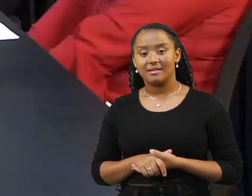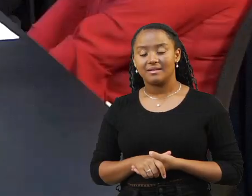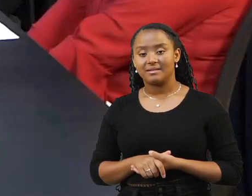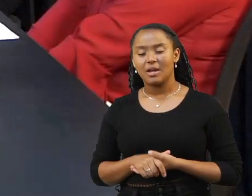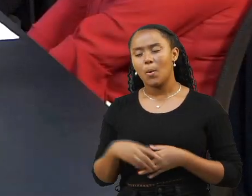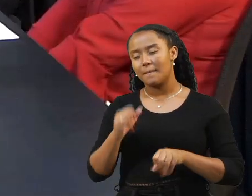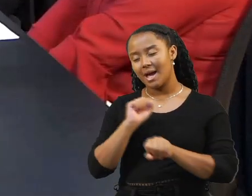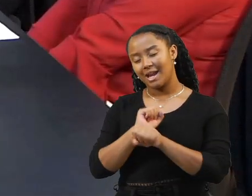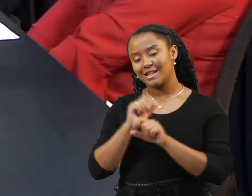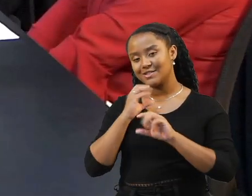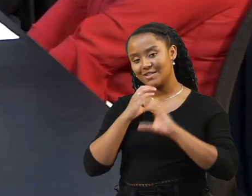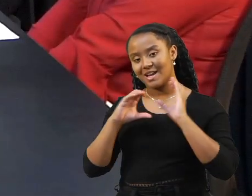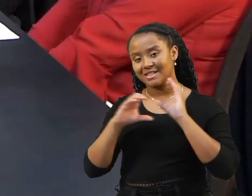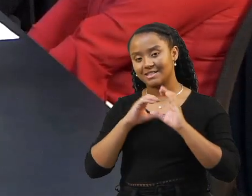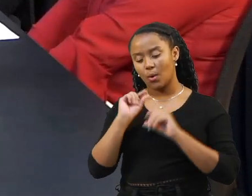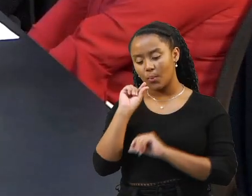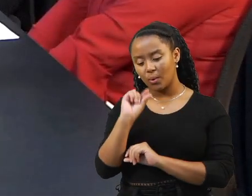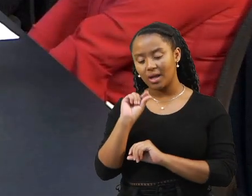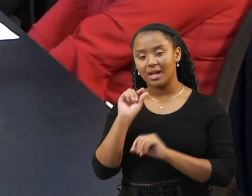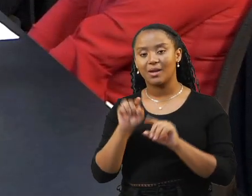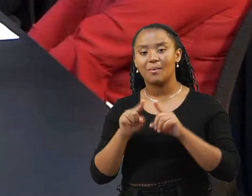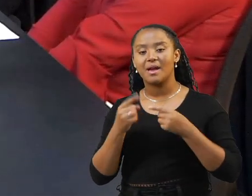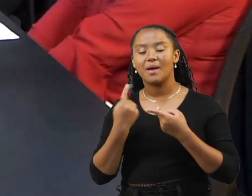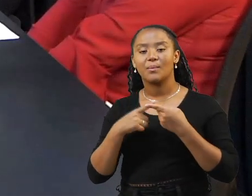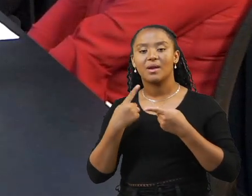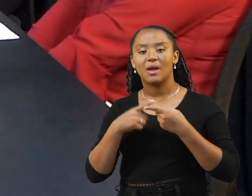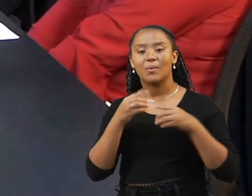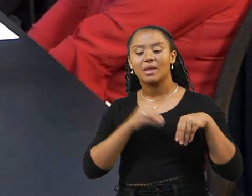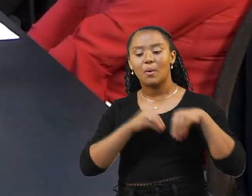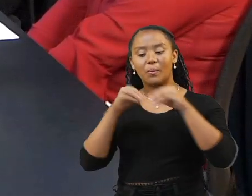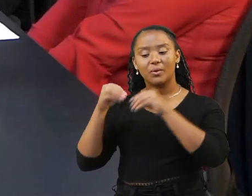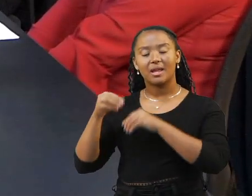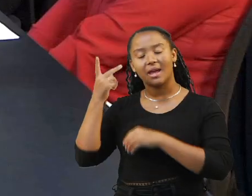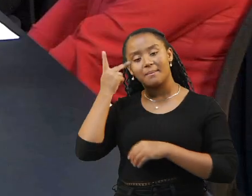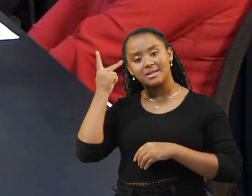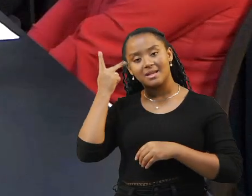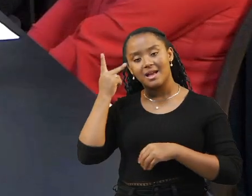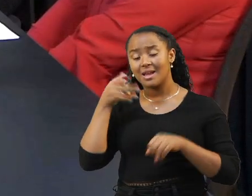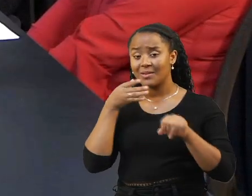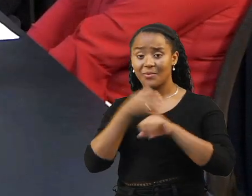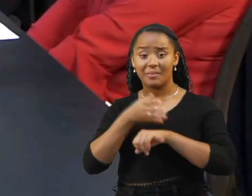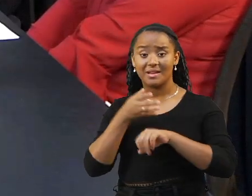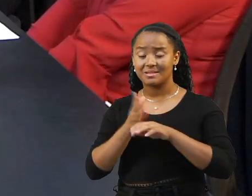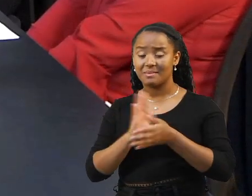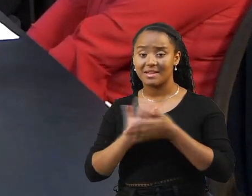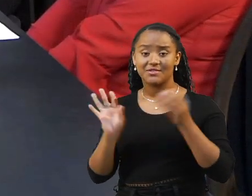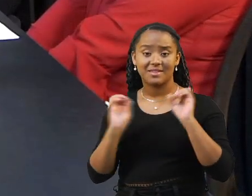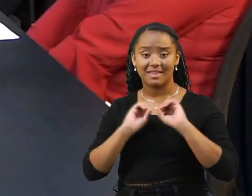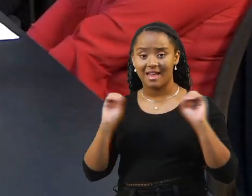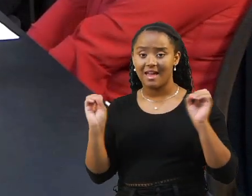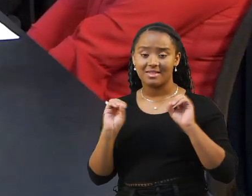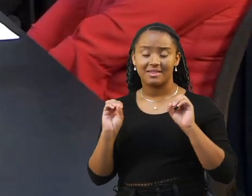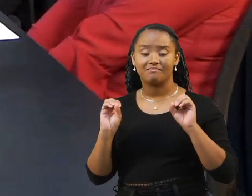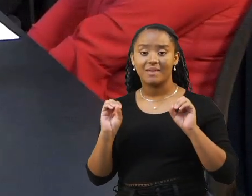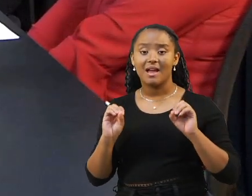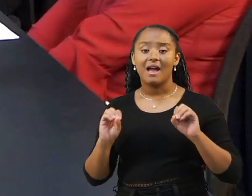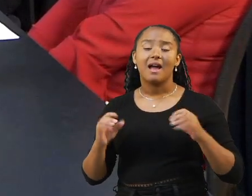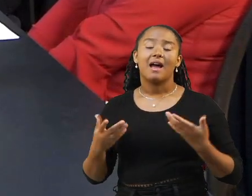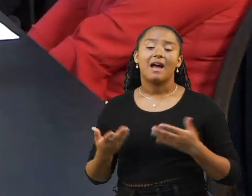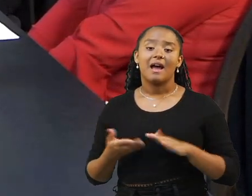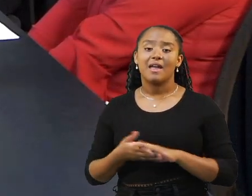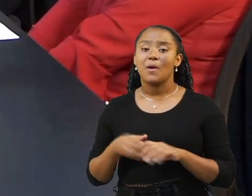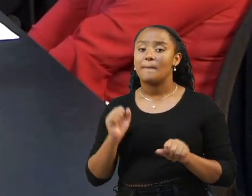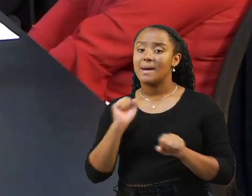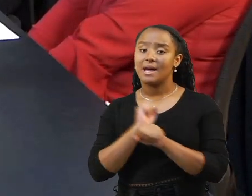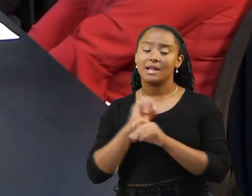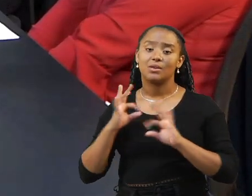Canto. Eu estou um pouquinho parada do canto, mas é porque, como eu mudei para São Paulo, eu não participei de nada